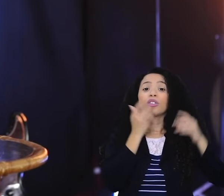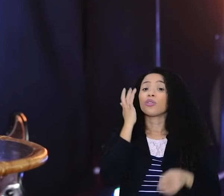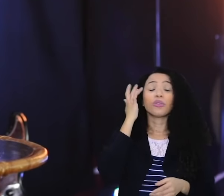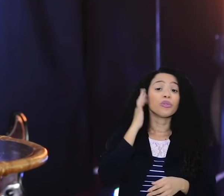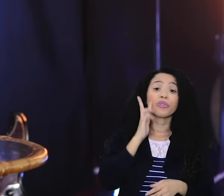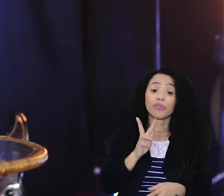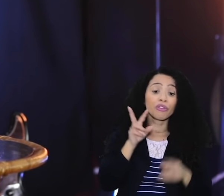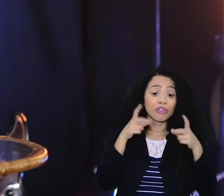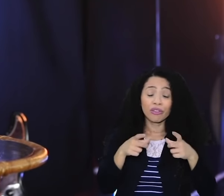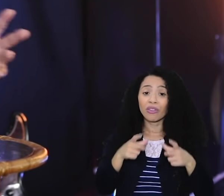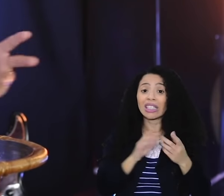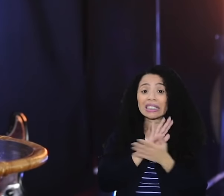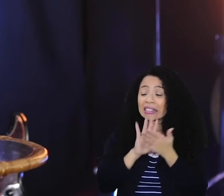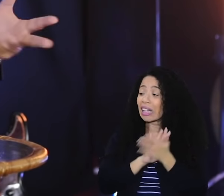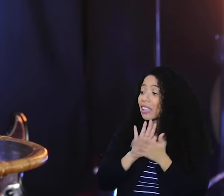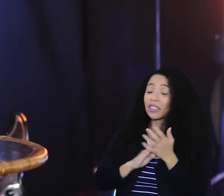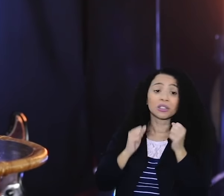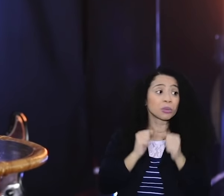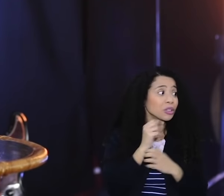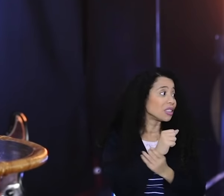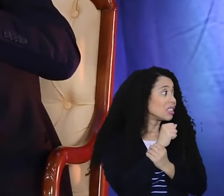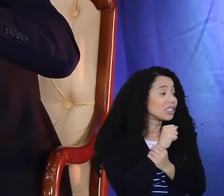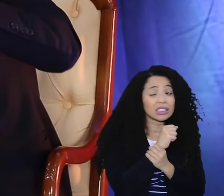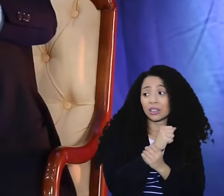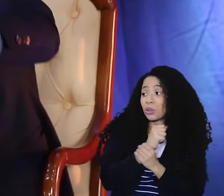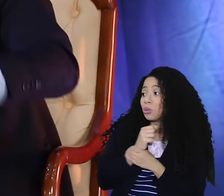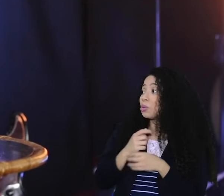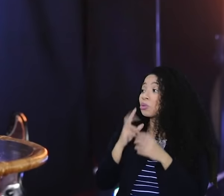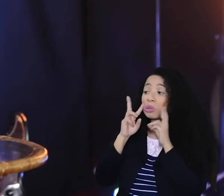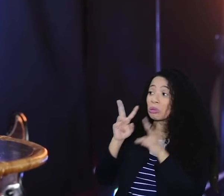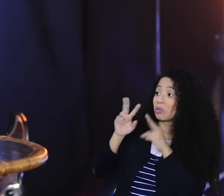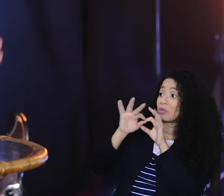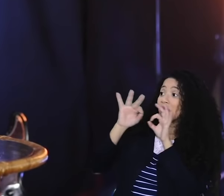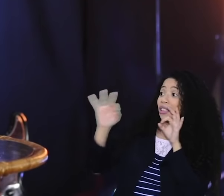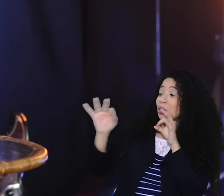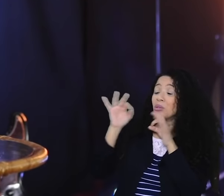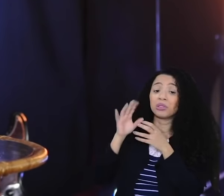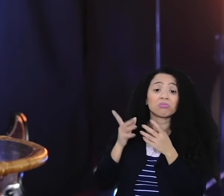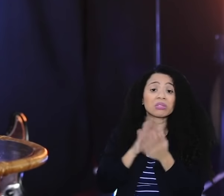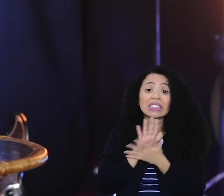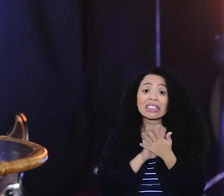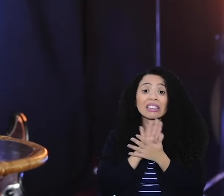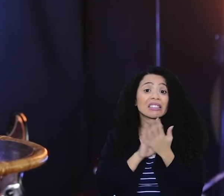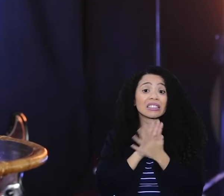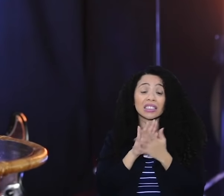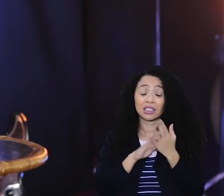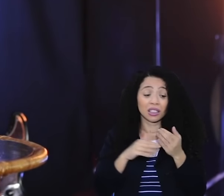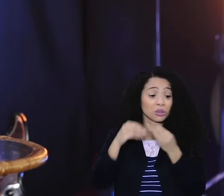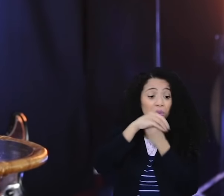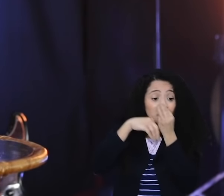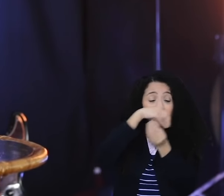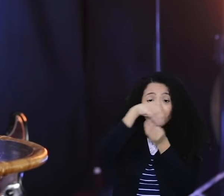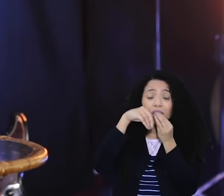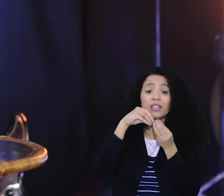margem, você não vê um lugar onde você possa se abrigar, você não vê um porto, você não vê absolutamente nada. Você está desabrigado,